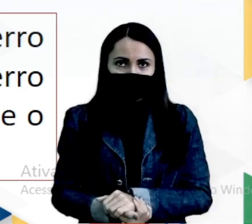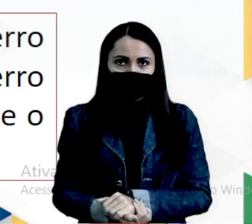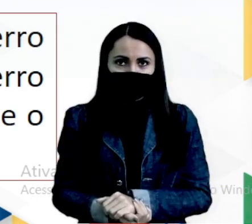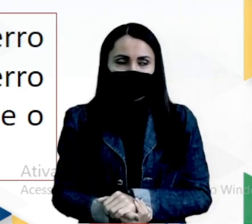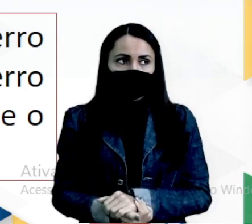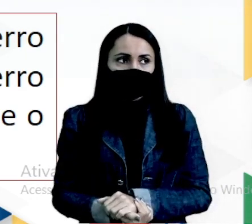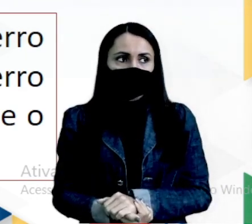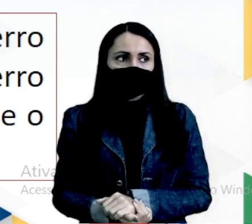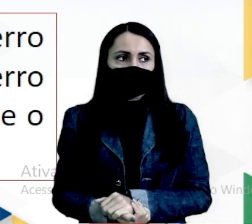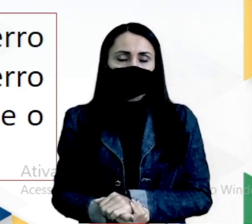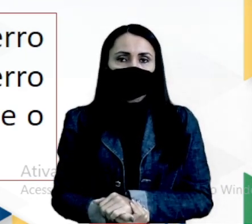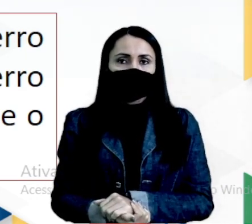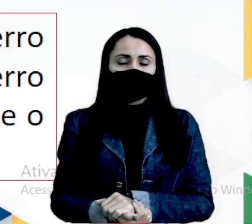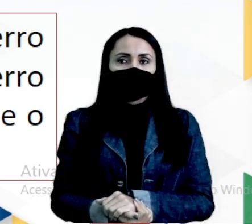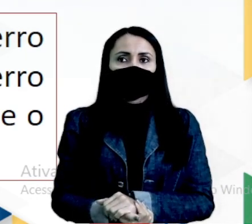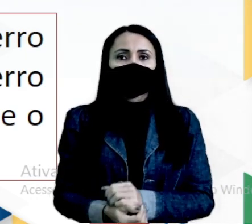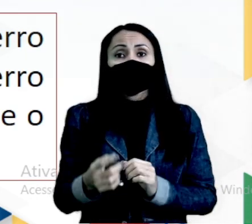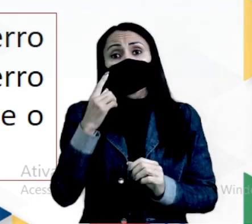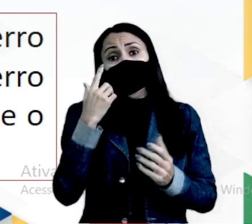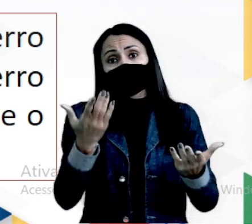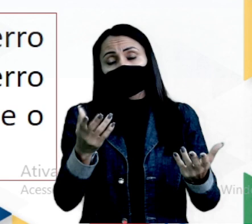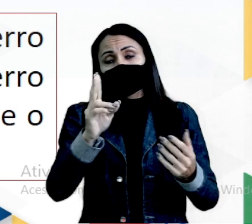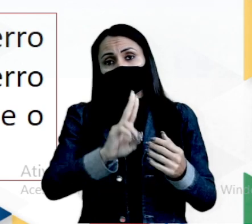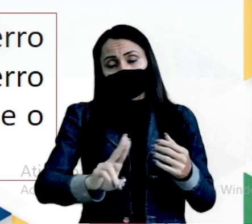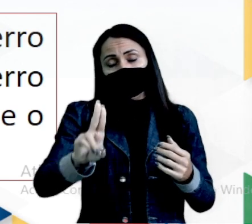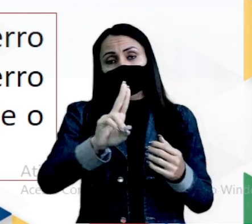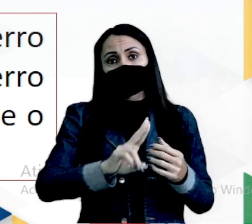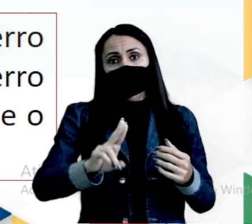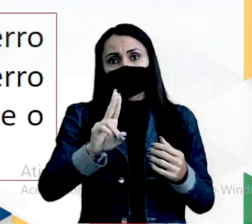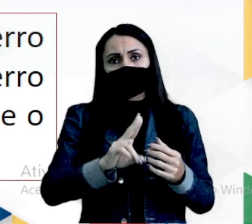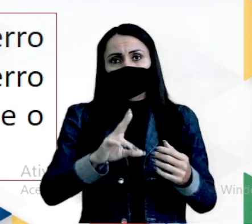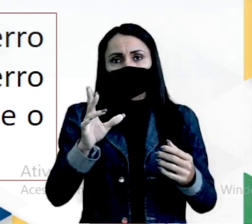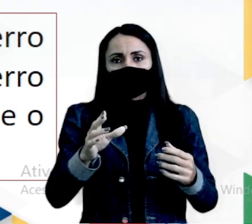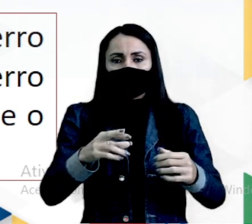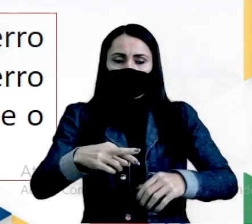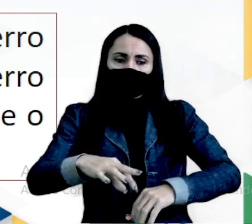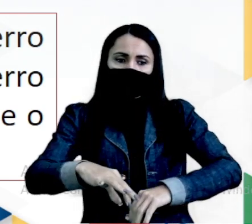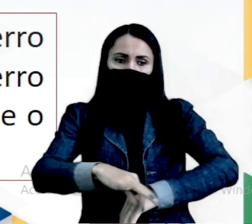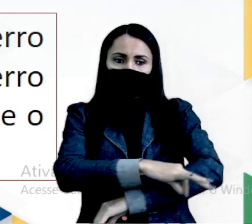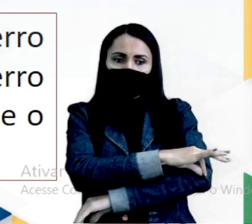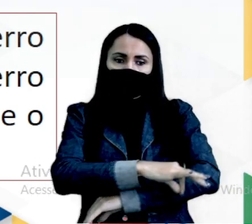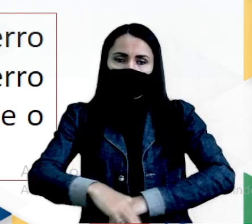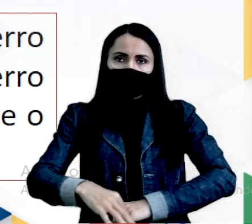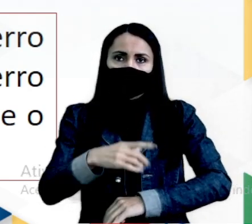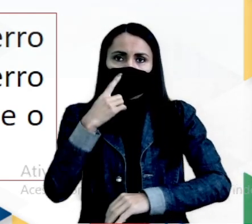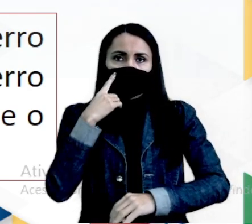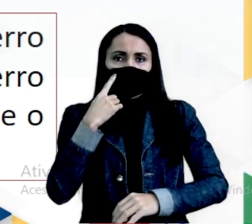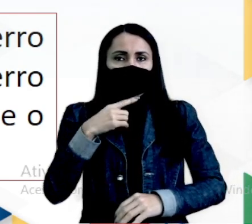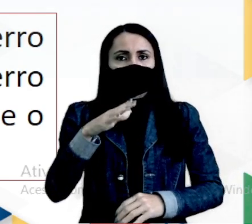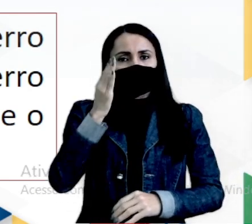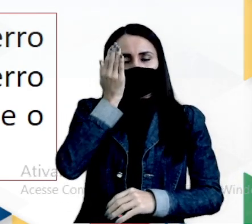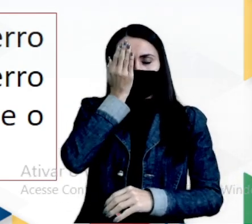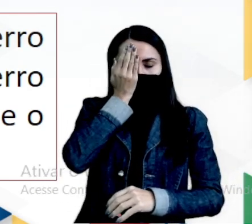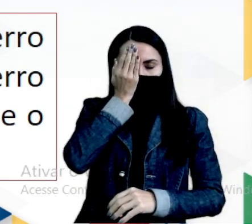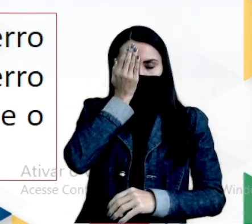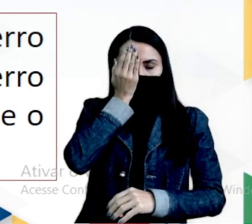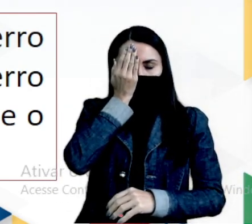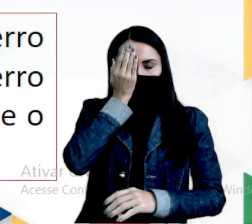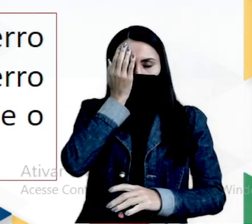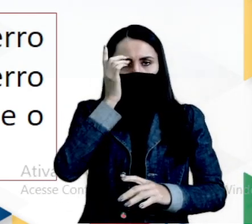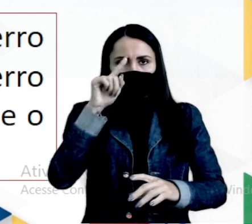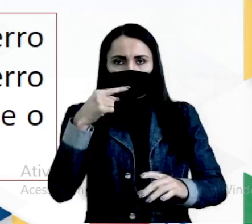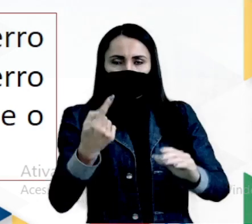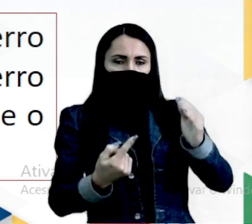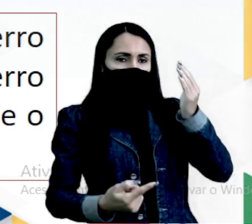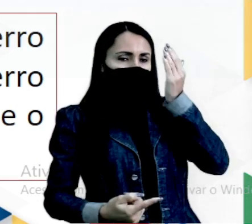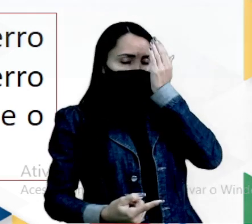de visada. Então, na hora que eu estiver usando uma régua para medir, se eu fechar um olho, depois eu fechar o